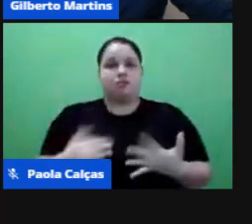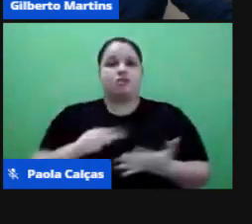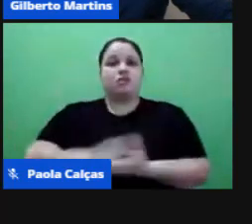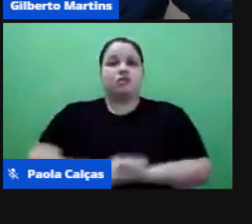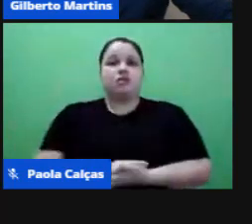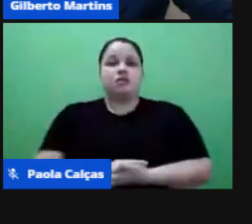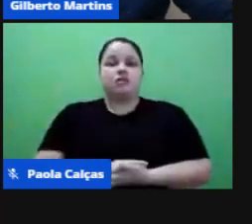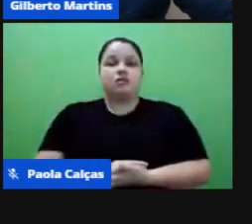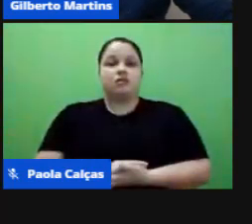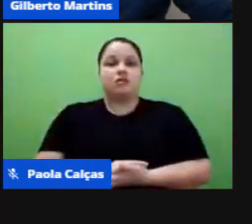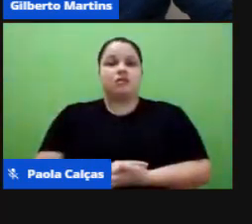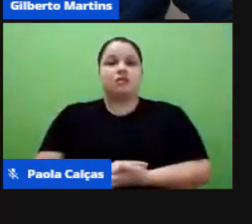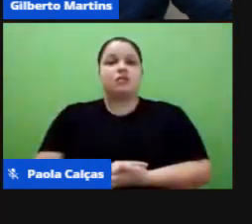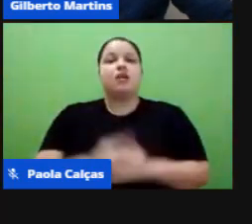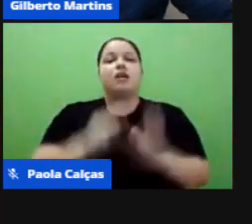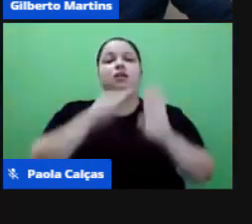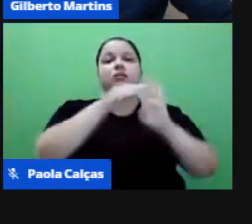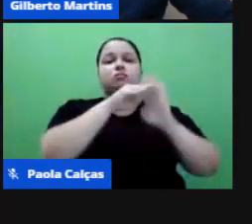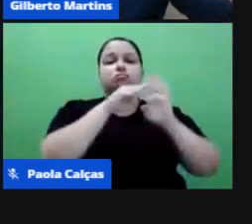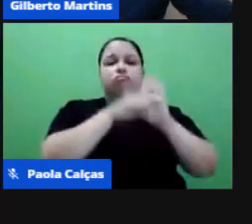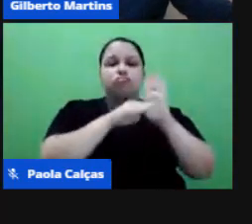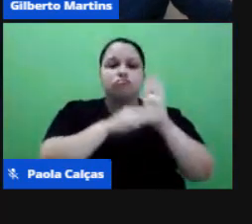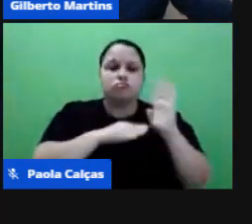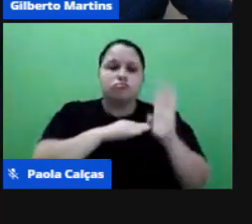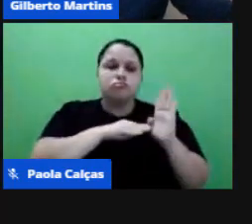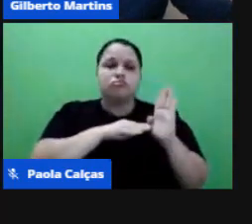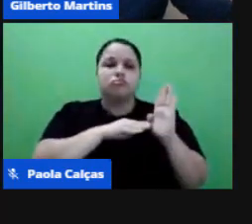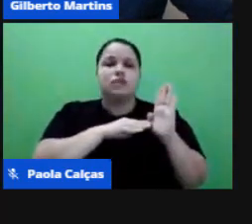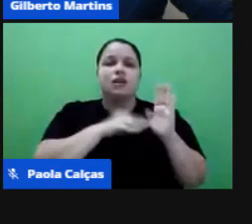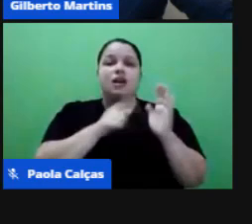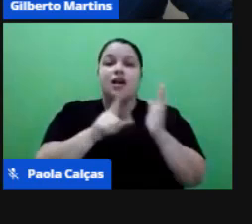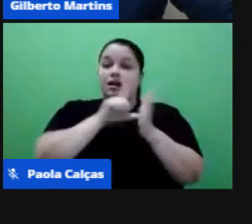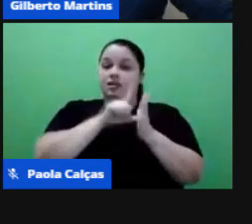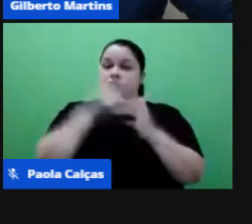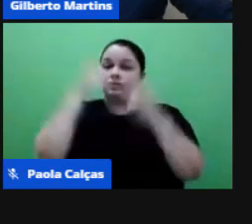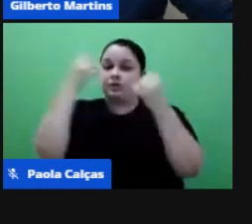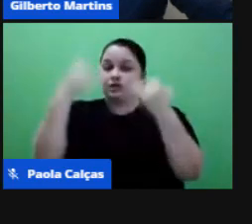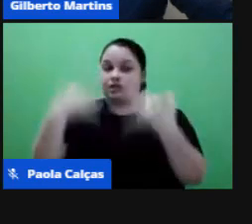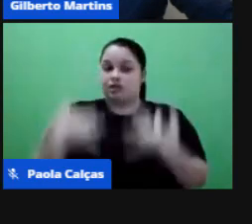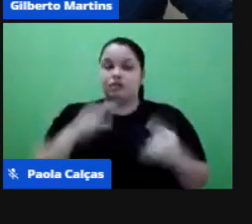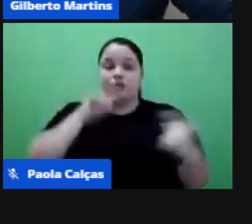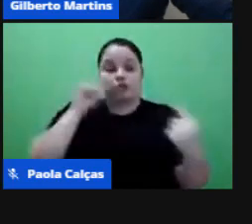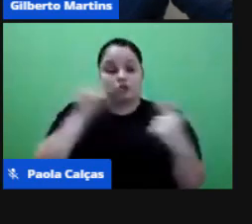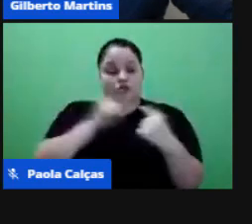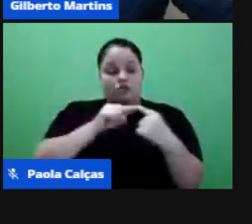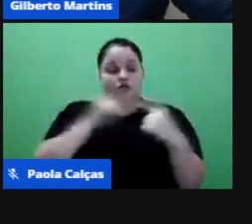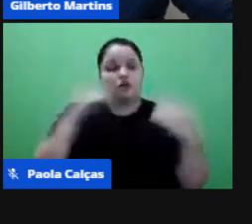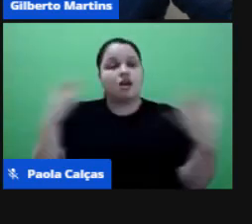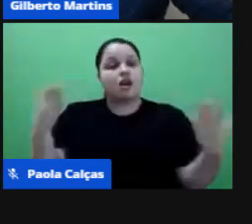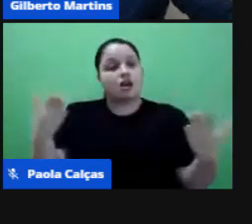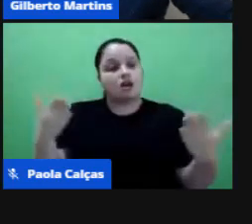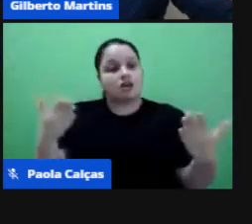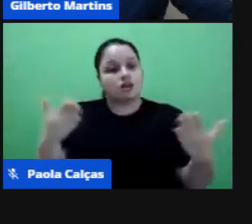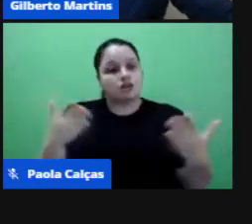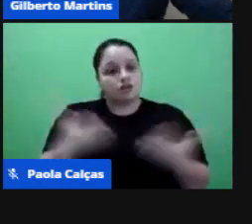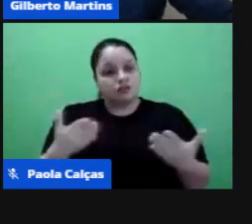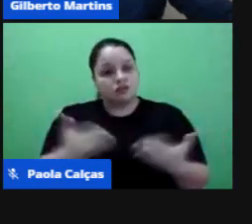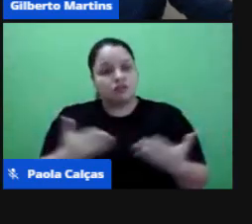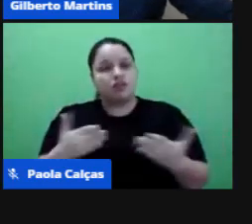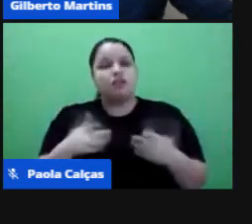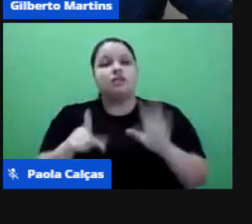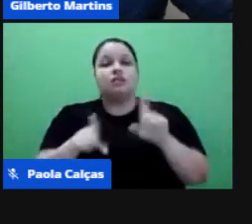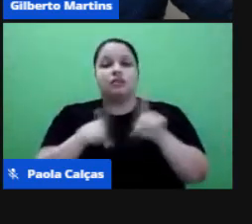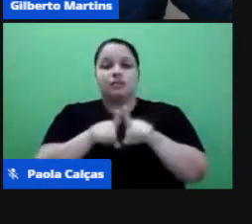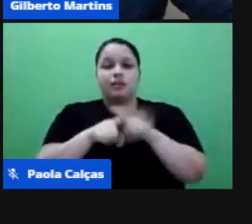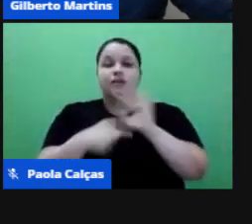sobre a pauta. Falamos agora anteriormente sobre o objetivo da formação. E também temos agora a apresentar